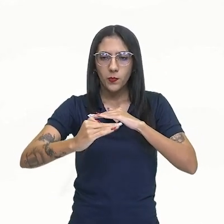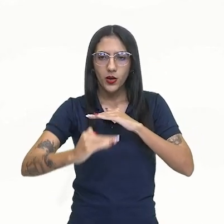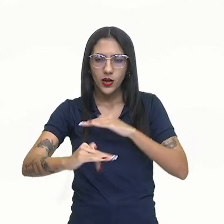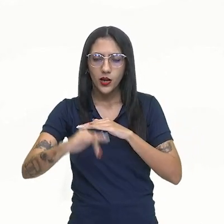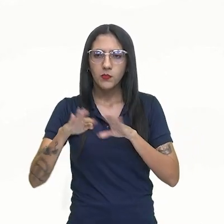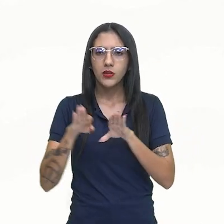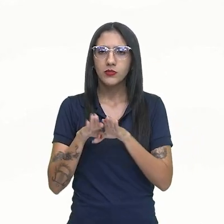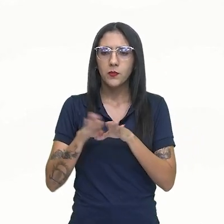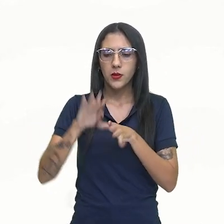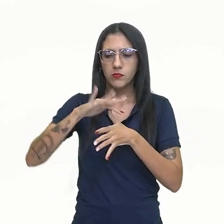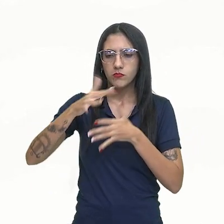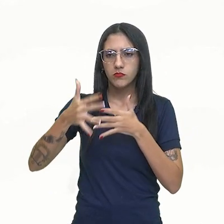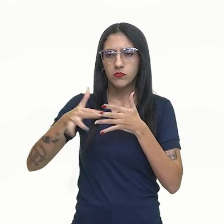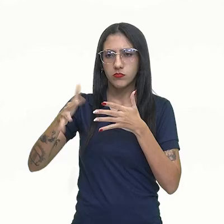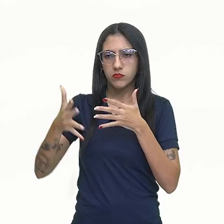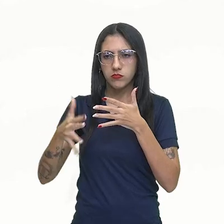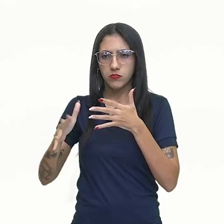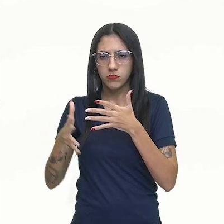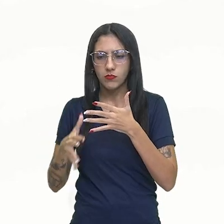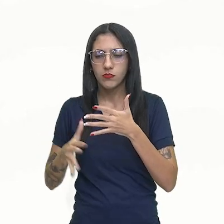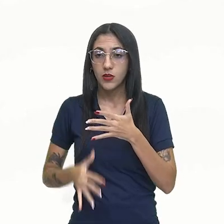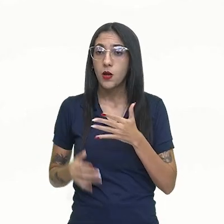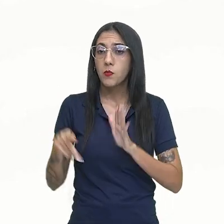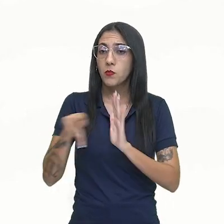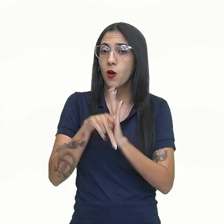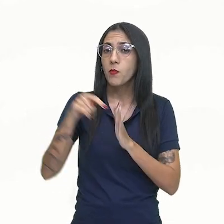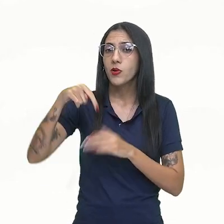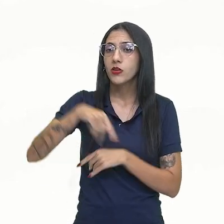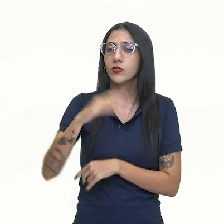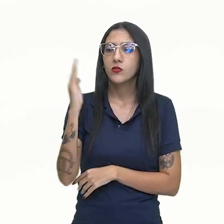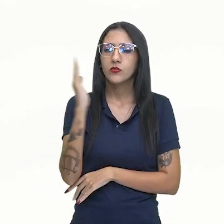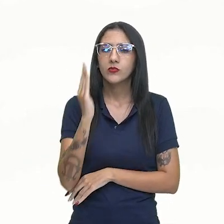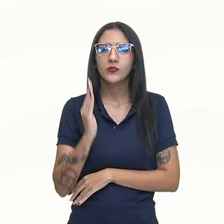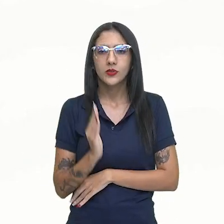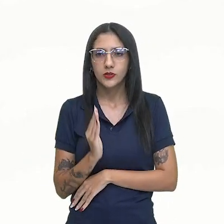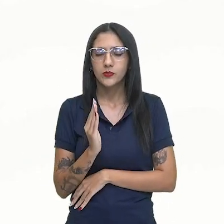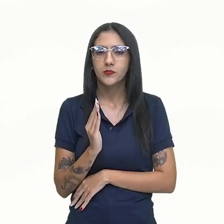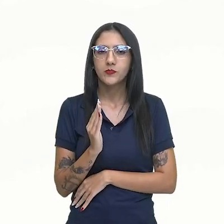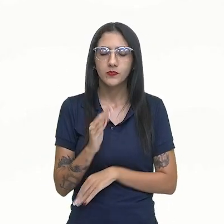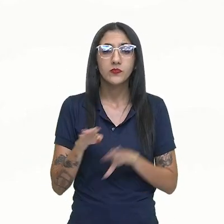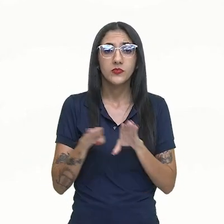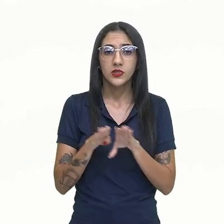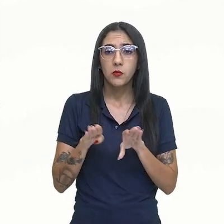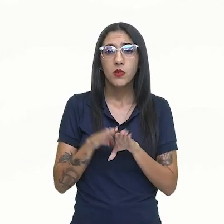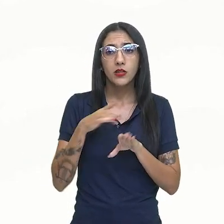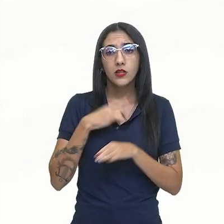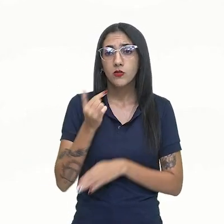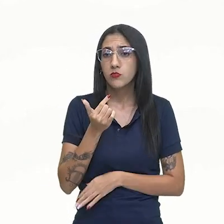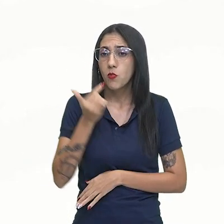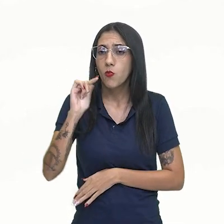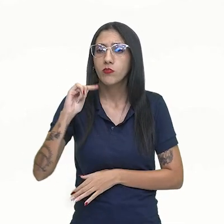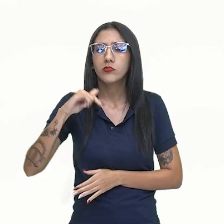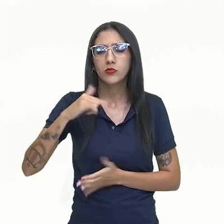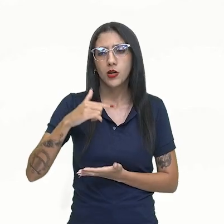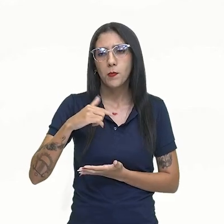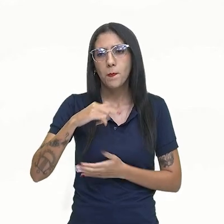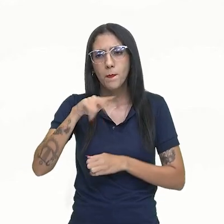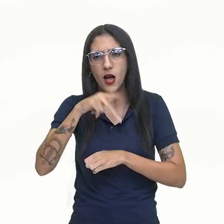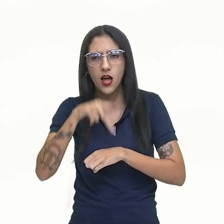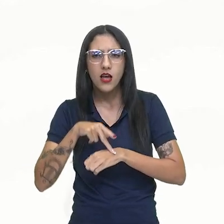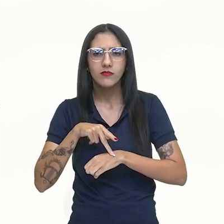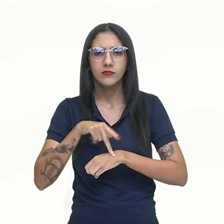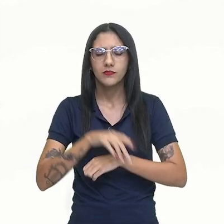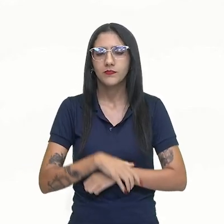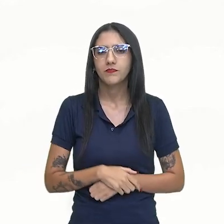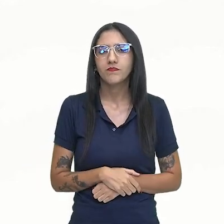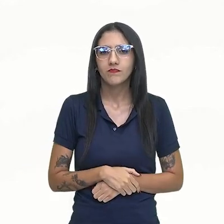todos esses são biomas brasileiros, por exemplo, e também tem os biomas mundiais. E